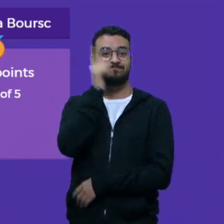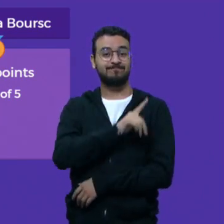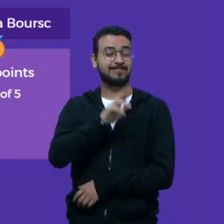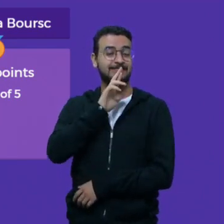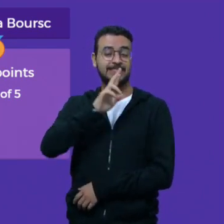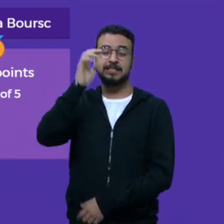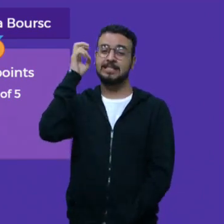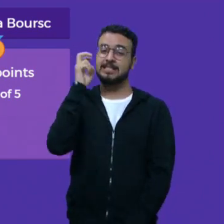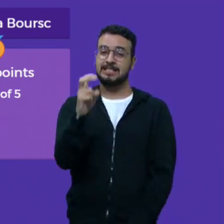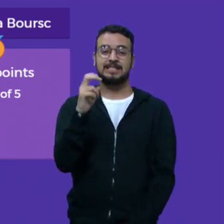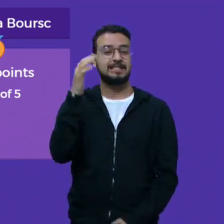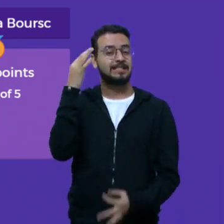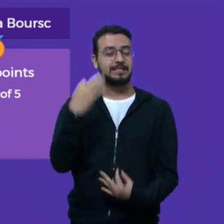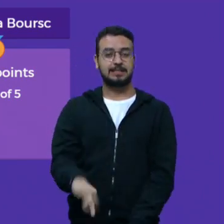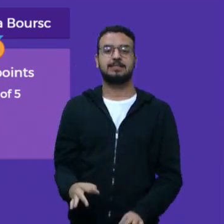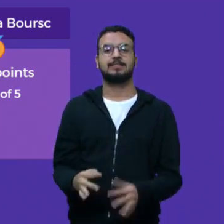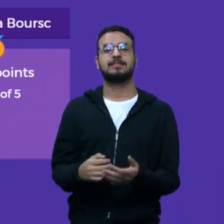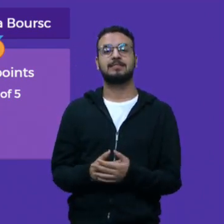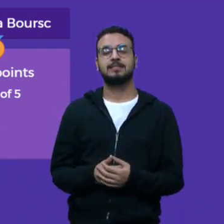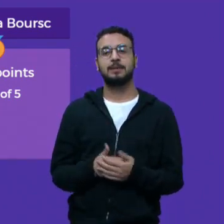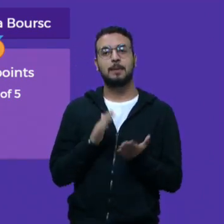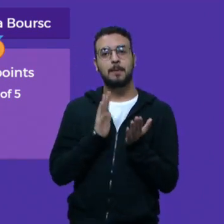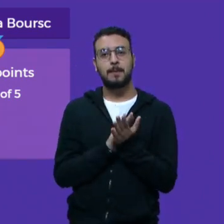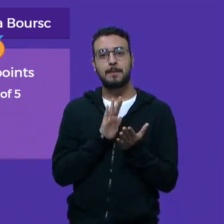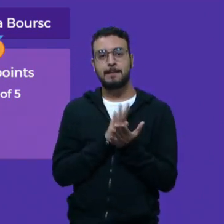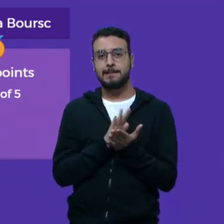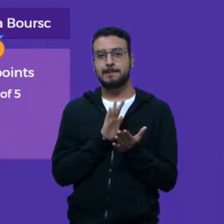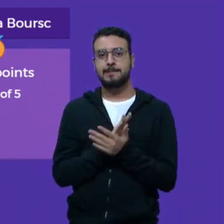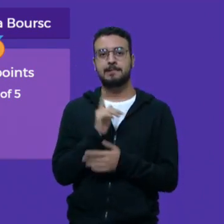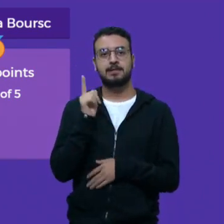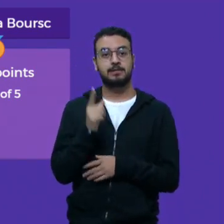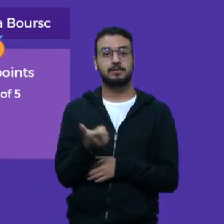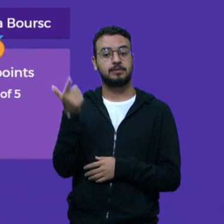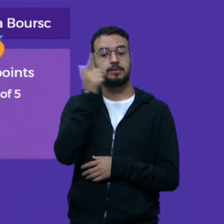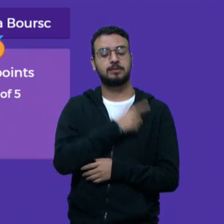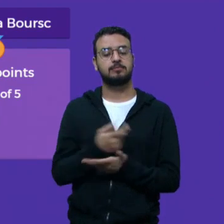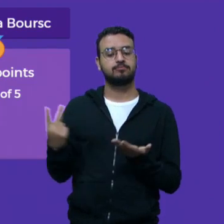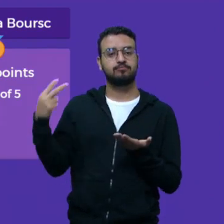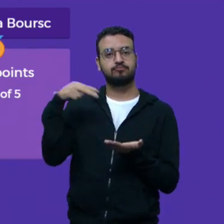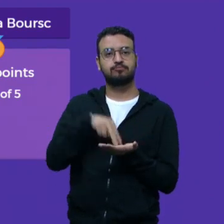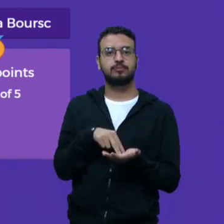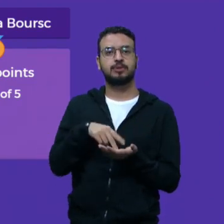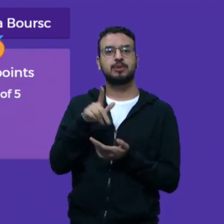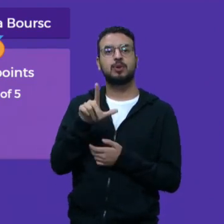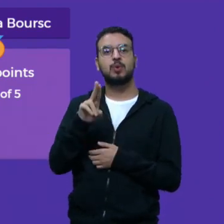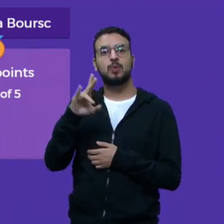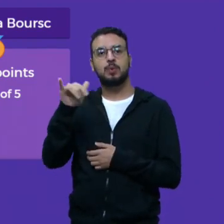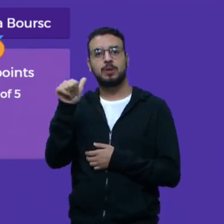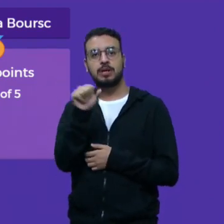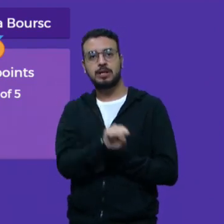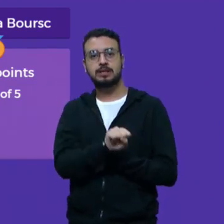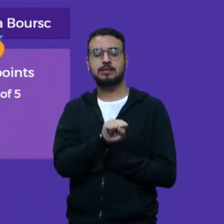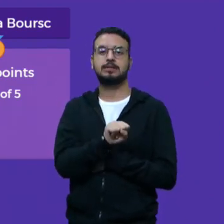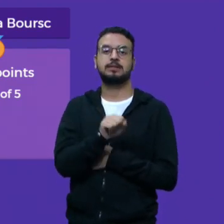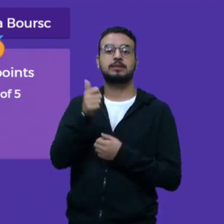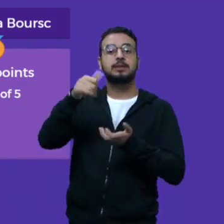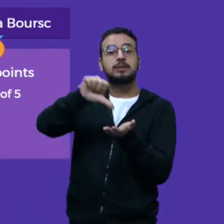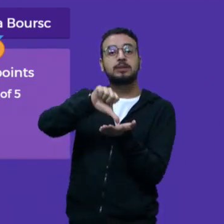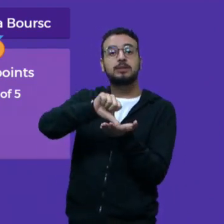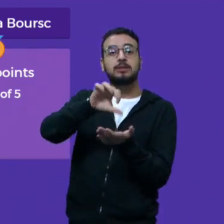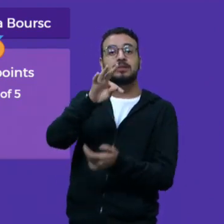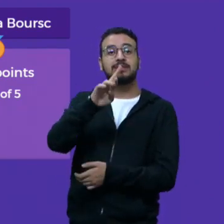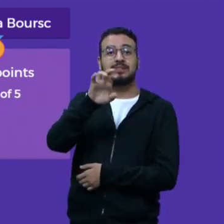5, parabéns, tá? Parabéns para você aí que participou. O Lucas de Três Lagoas também, que se manteve entre os 5